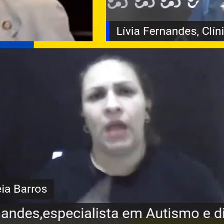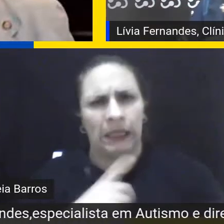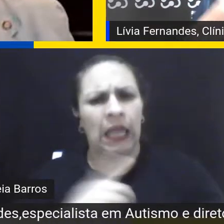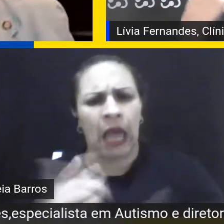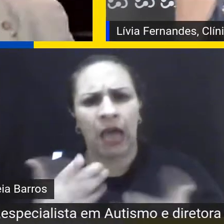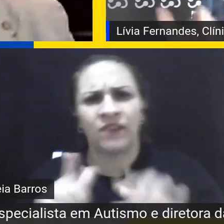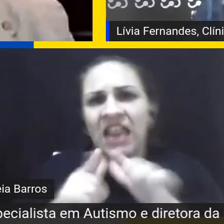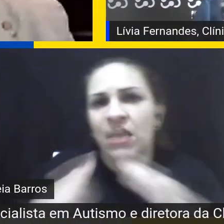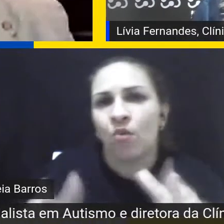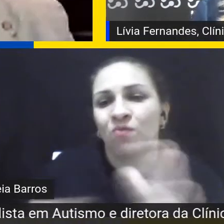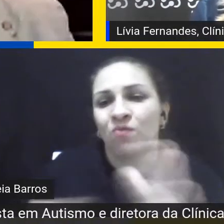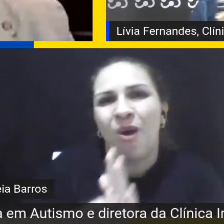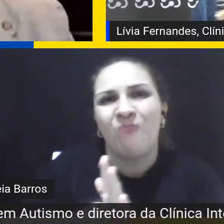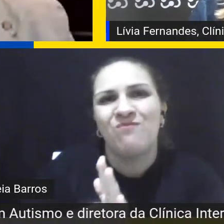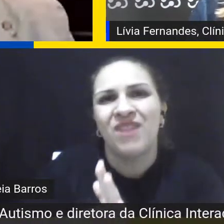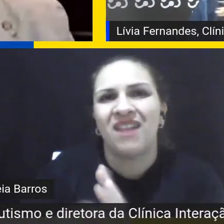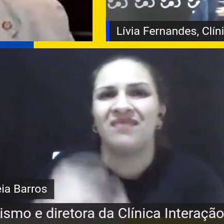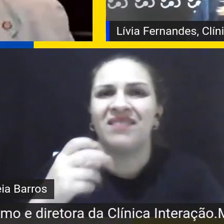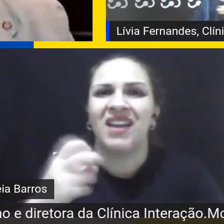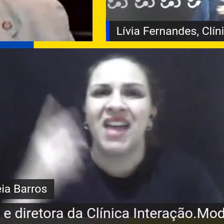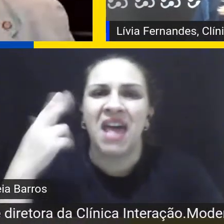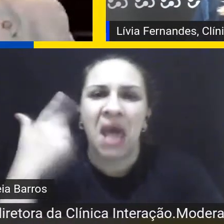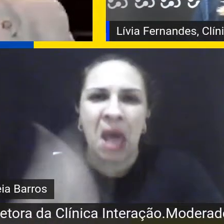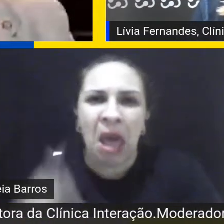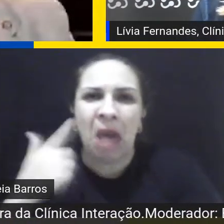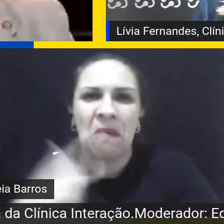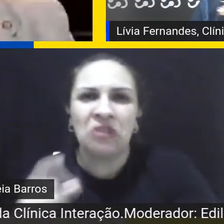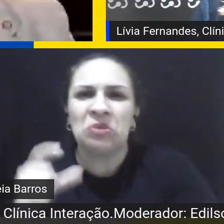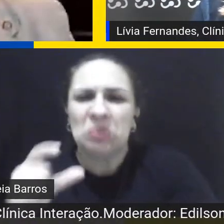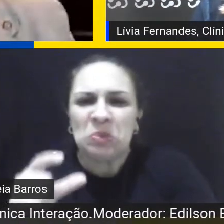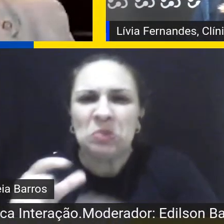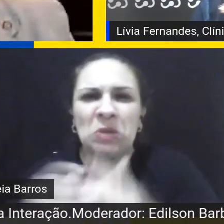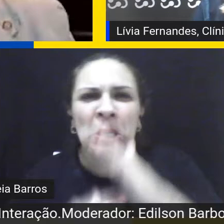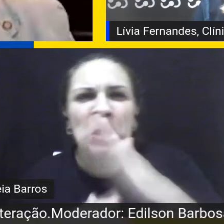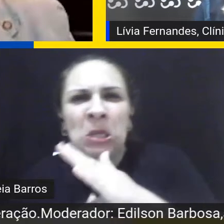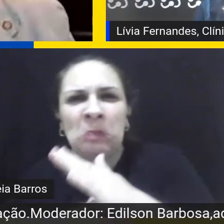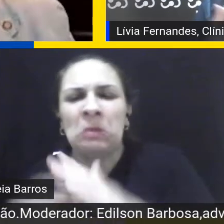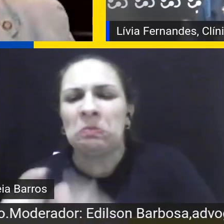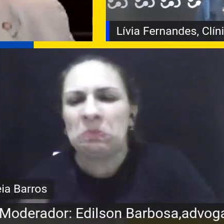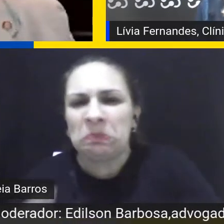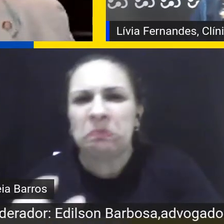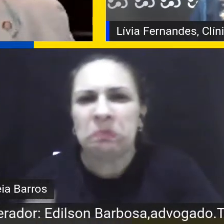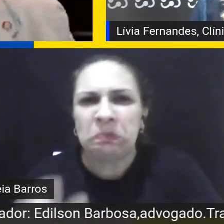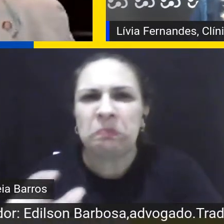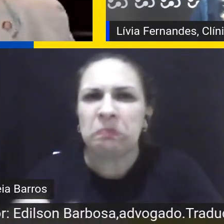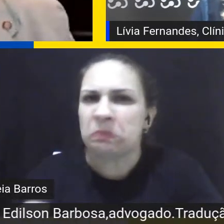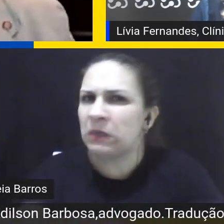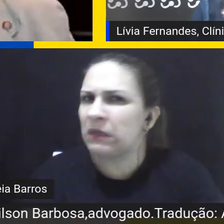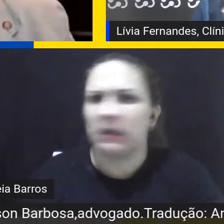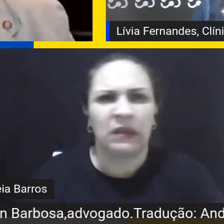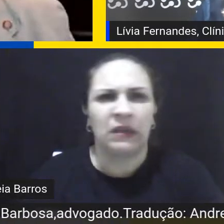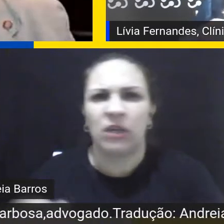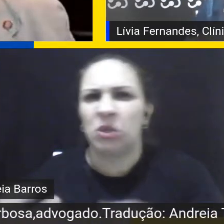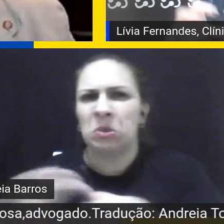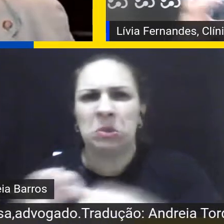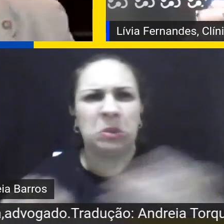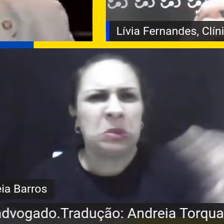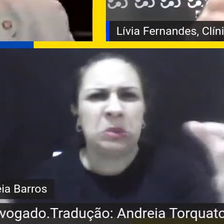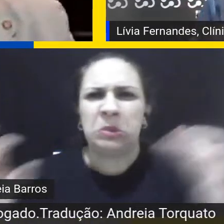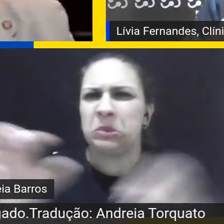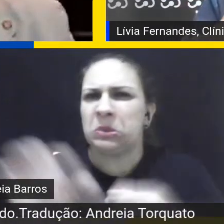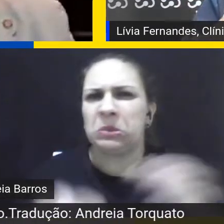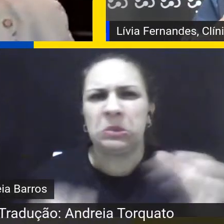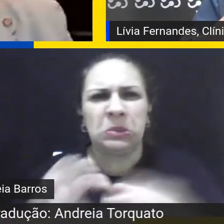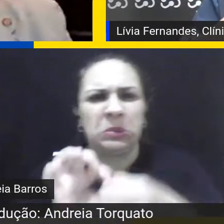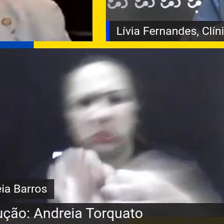mas uma linguagem ecolálica, né? Uma linguagem que ainda está muito disfuncional, e essa